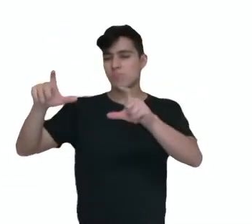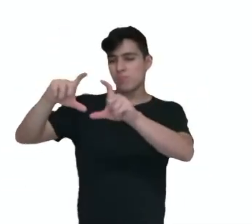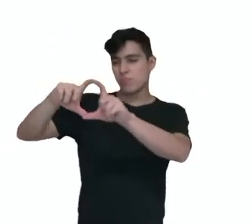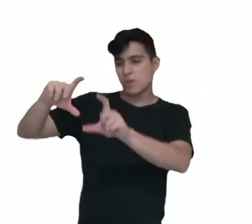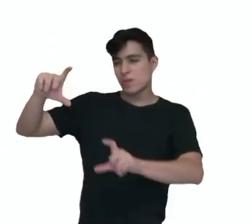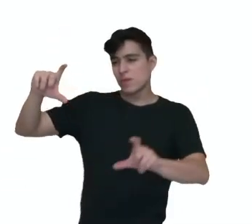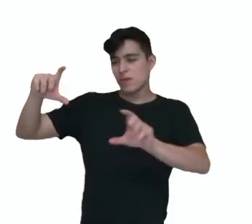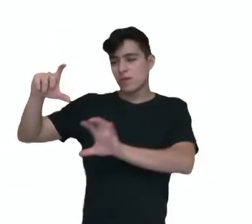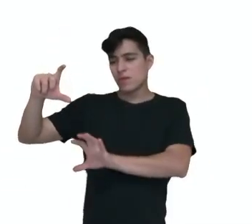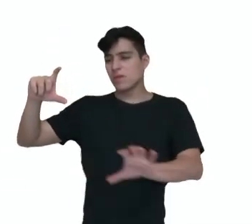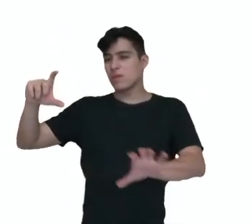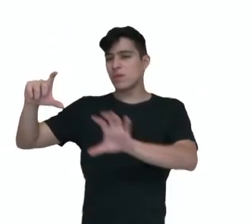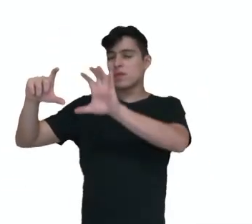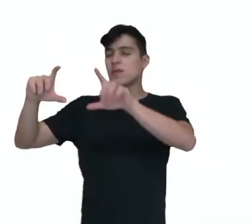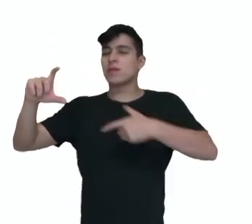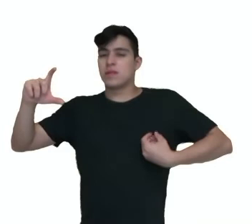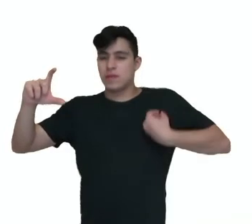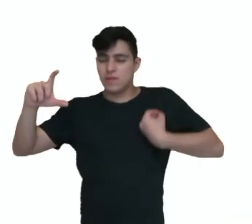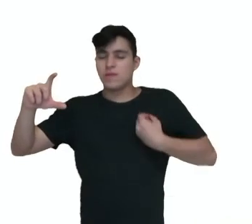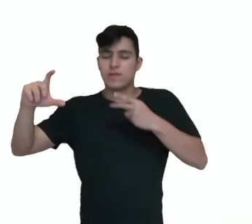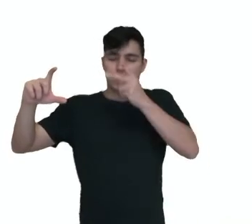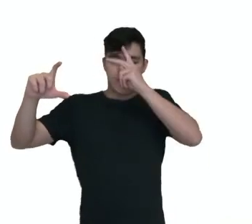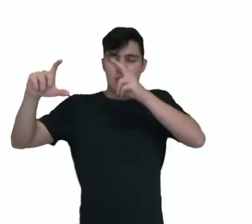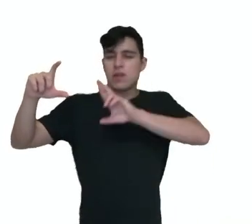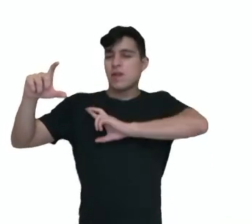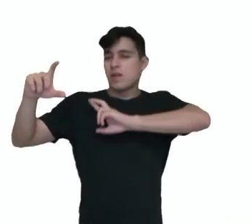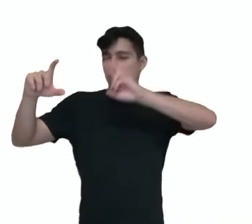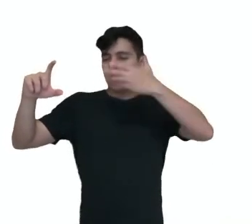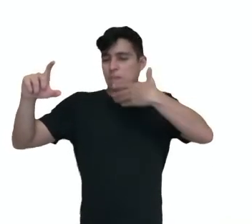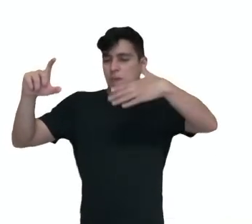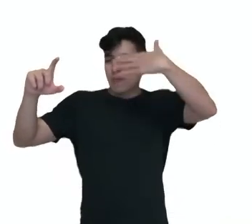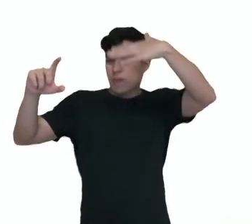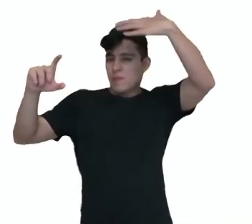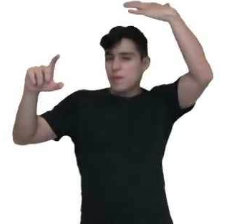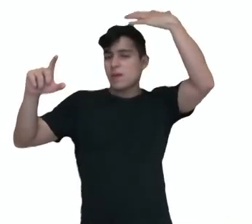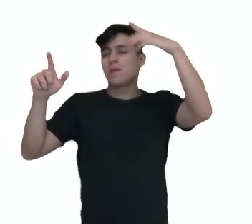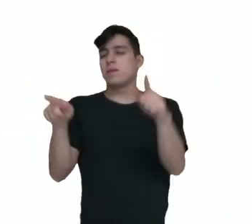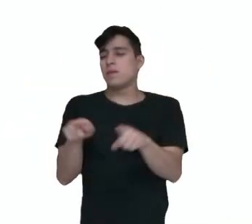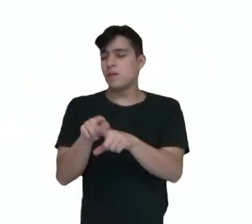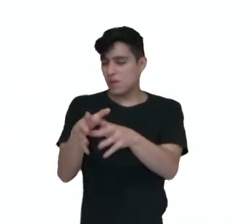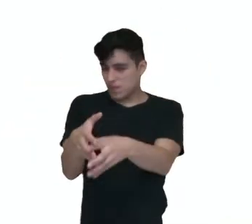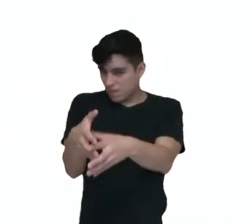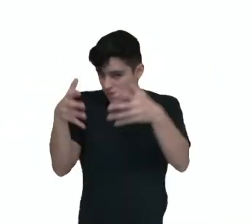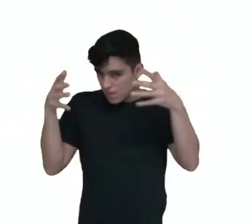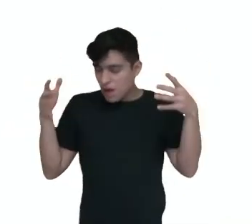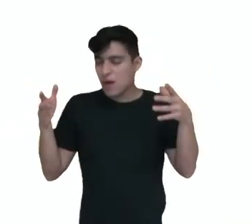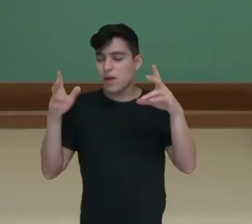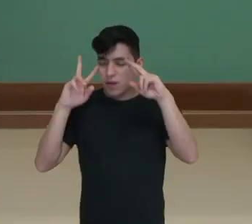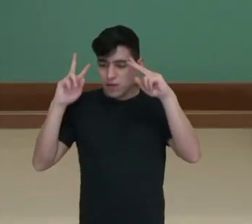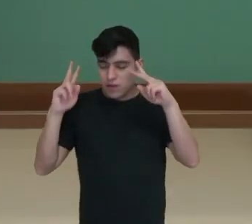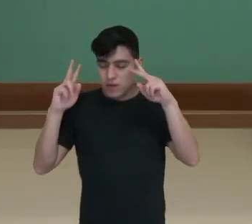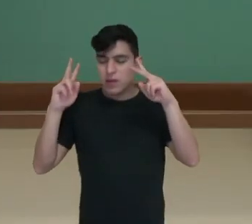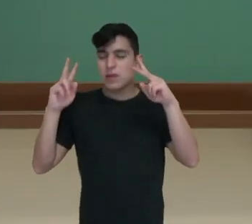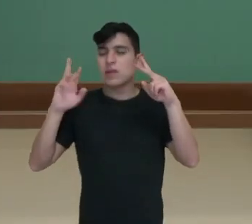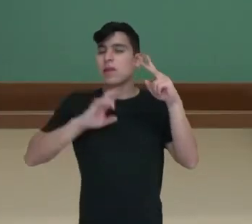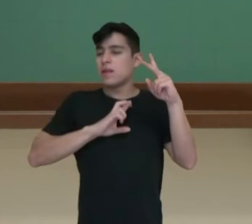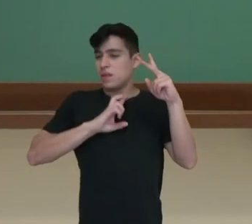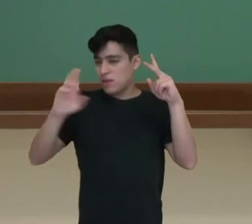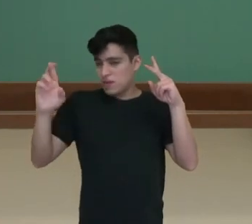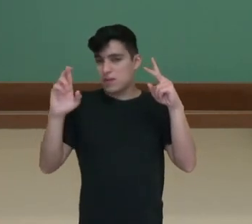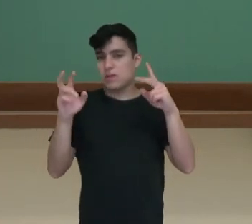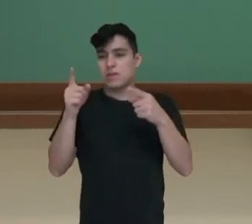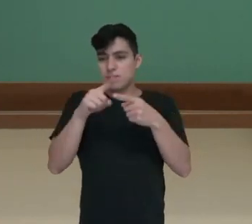ter a presença da religião islâmica e a expansão, né, da religião muçulmana, islâmica e muçulmano